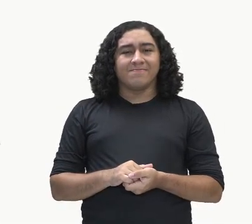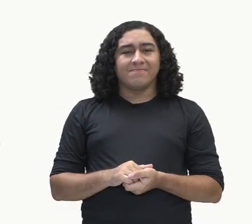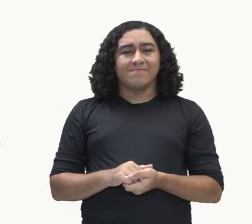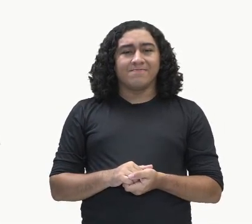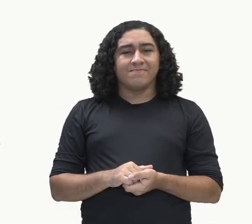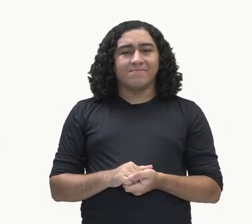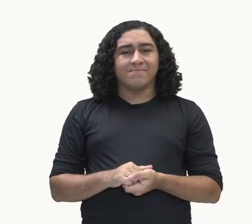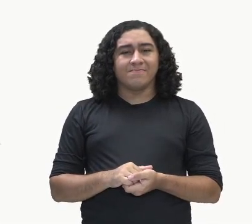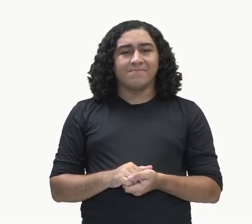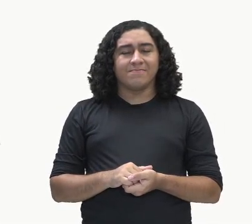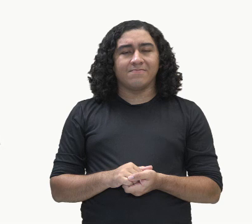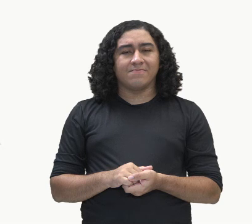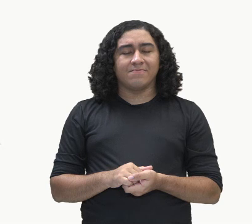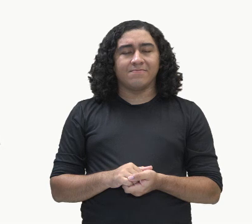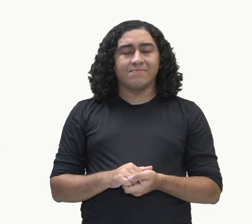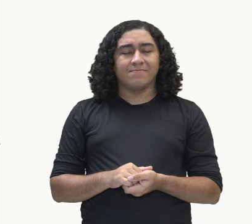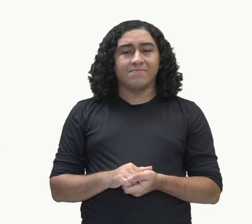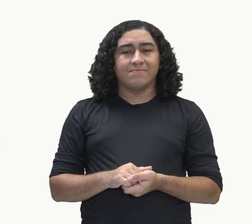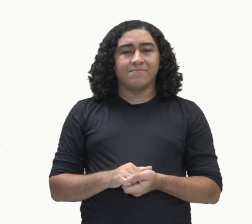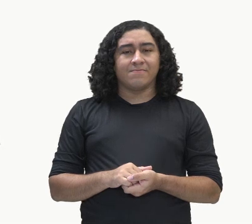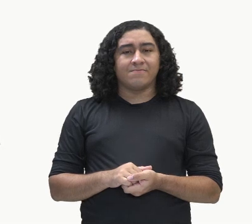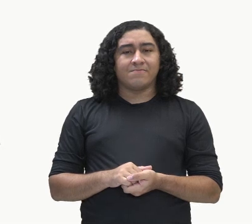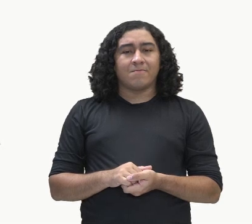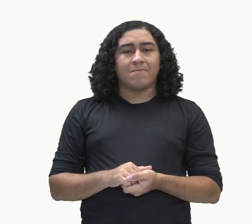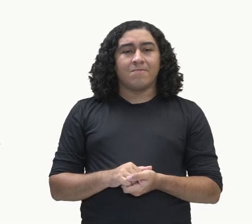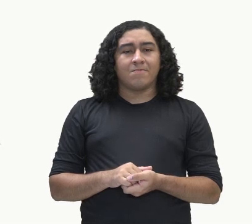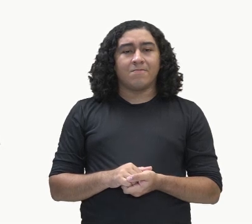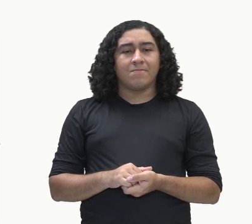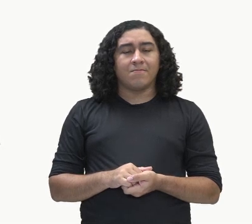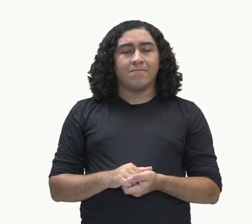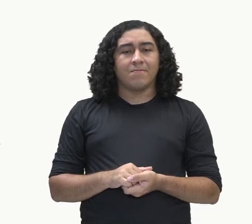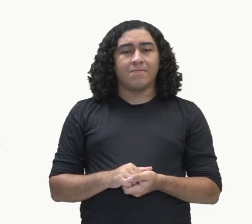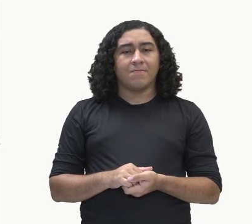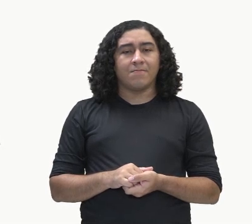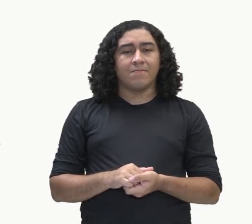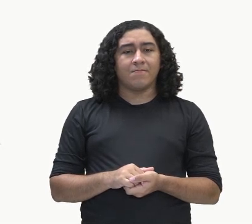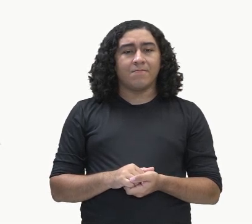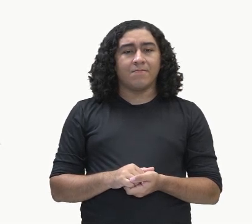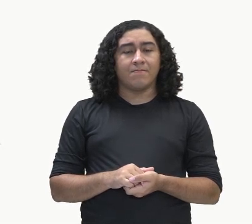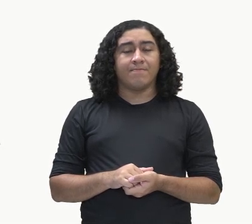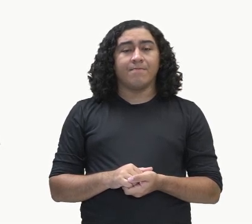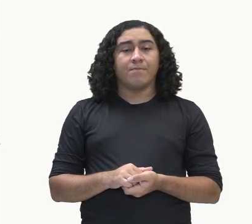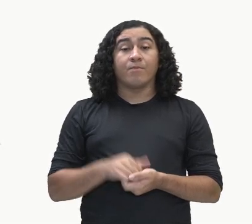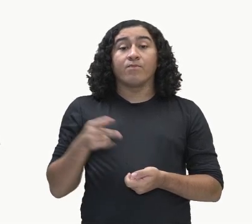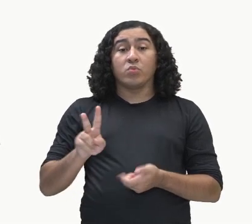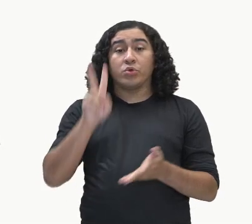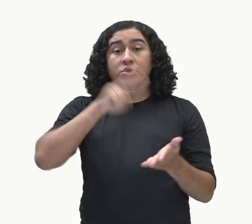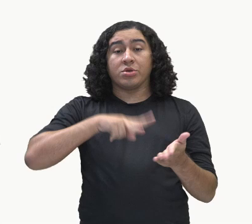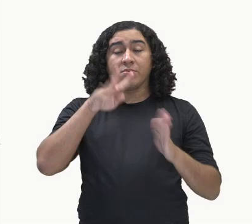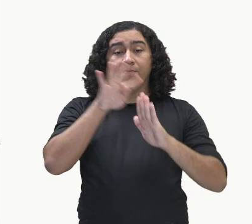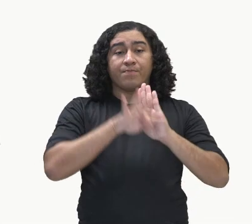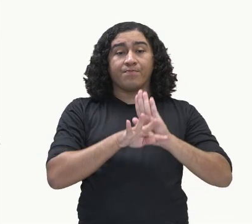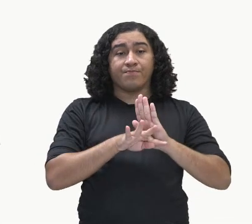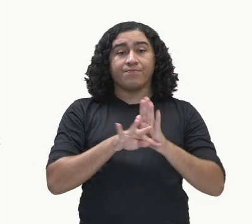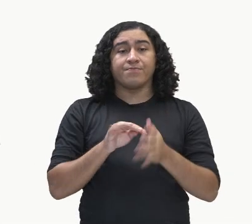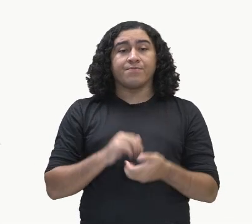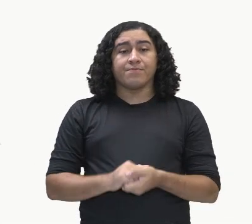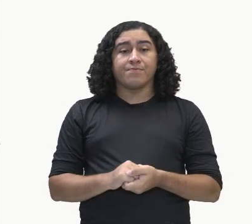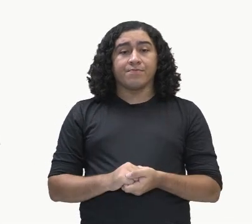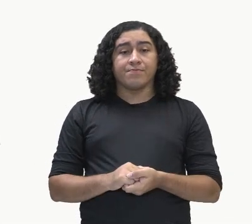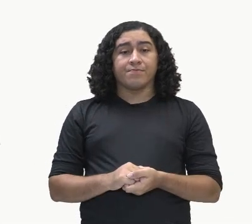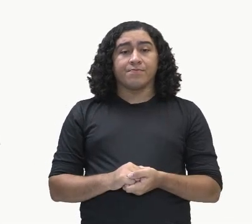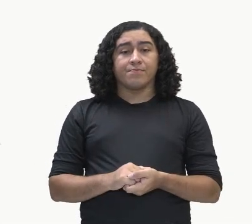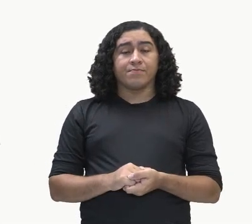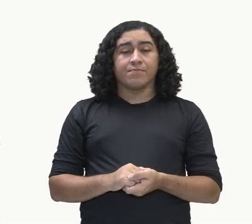Multiculturalismo. Então, sociology, multiculturalism describes the manner in which a given society deals with